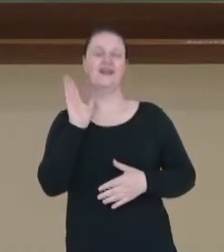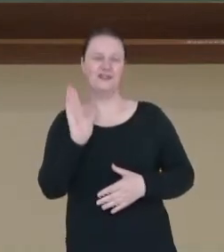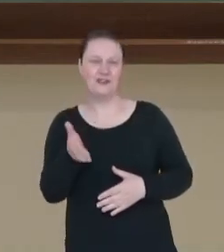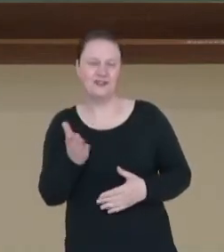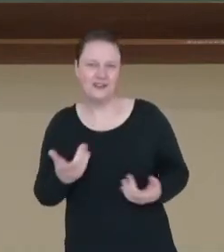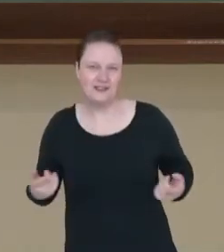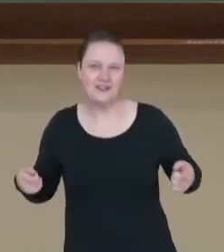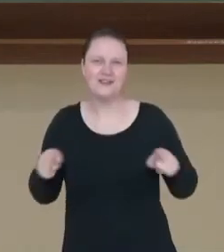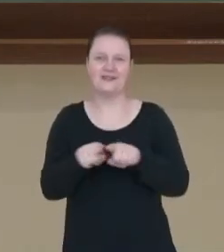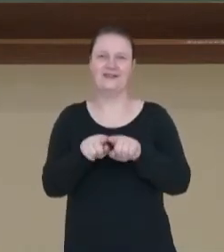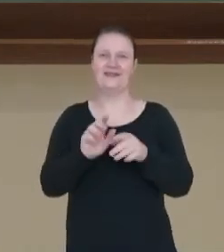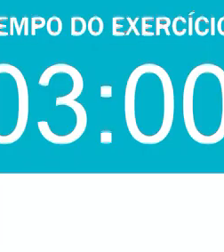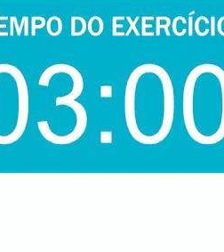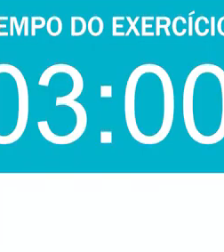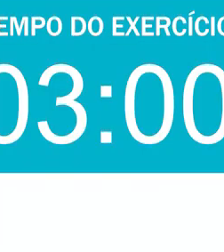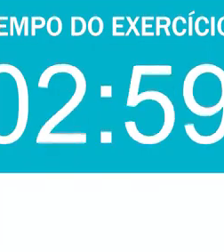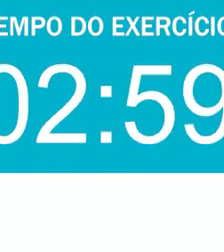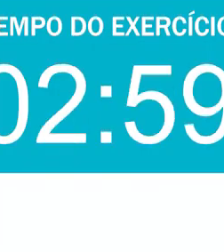que eu te aguardo aqui.